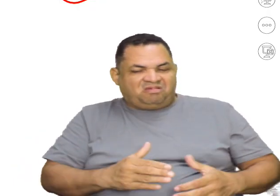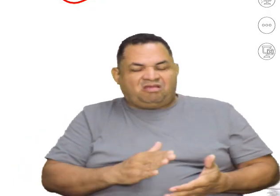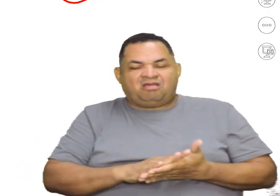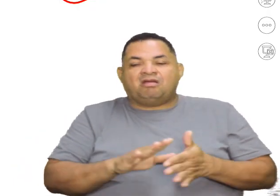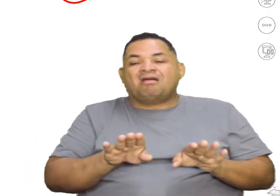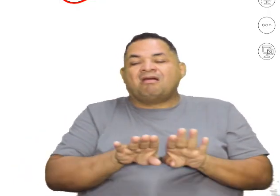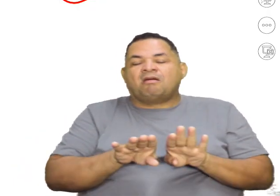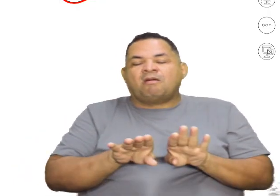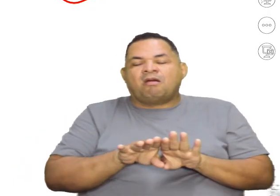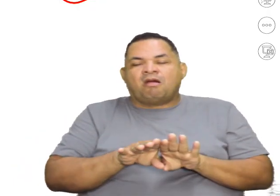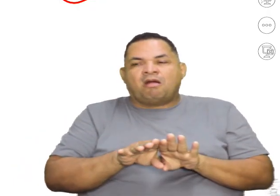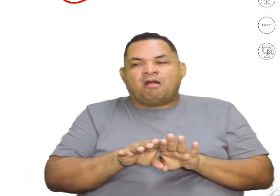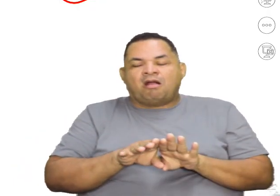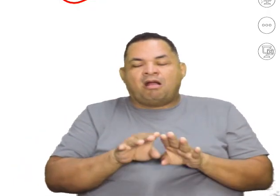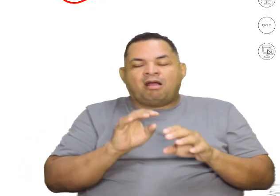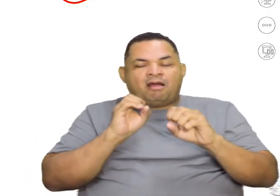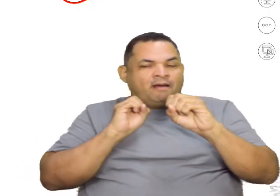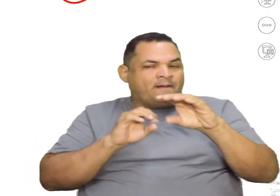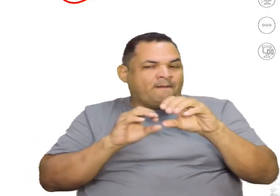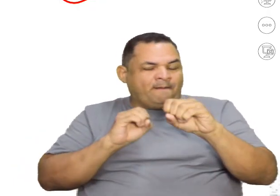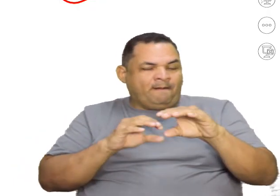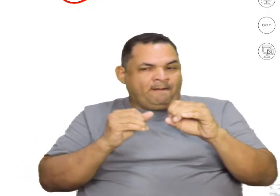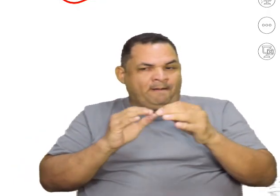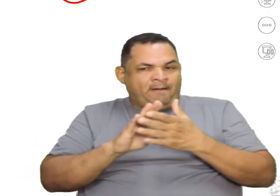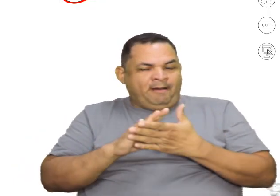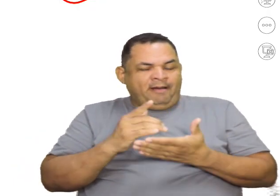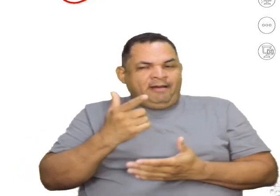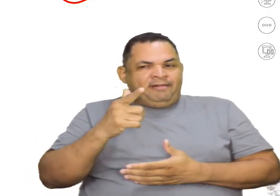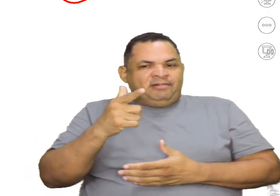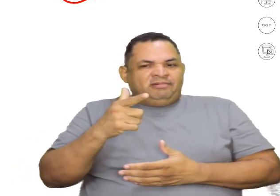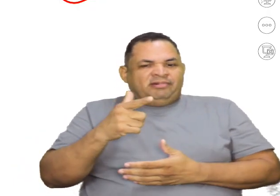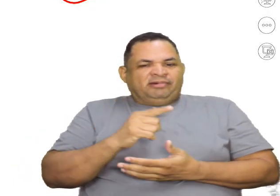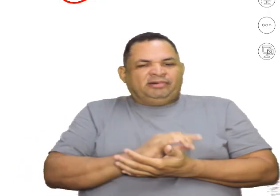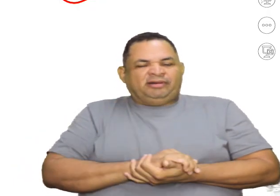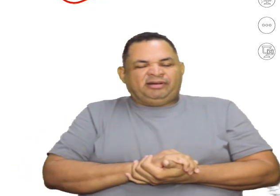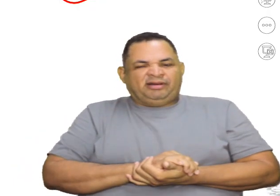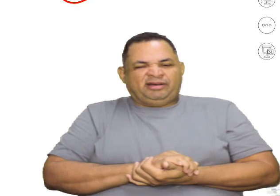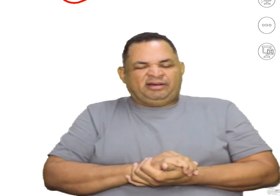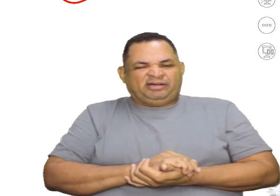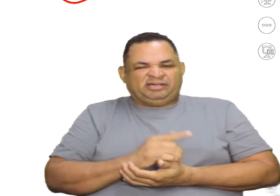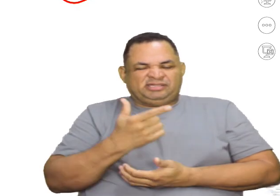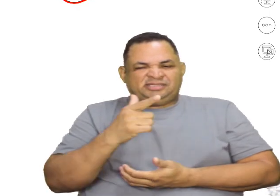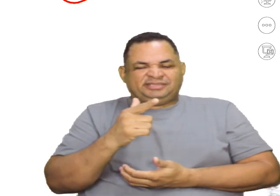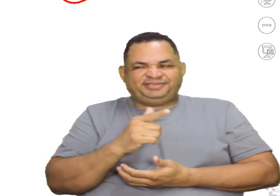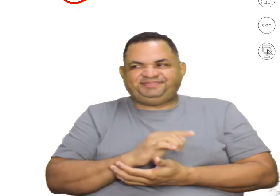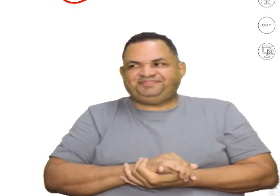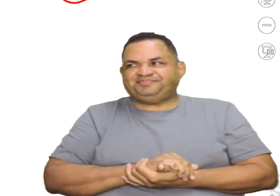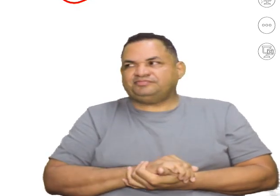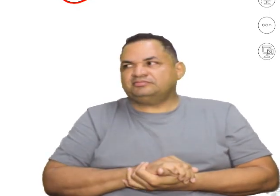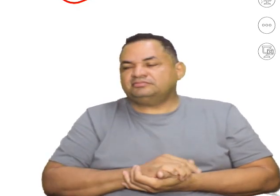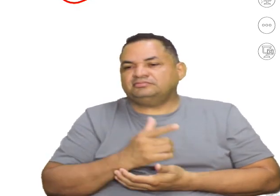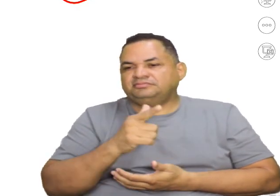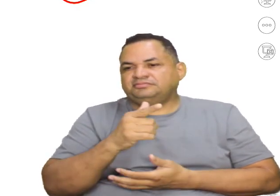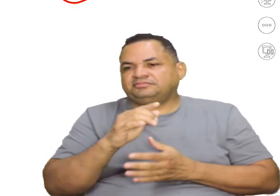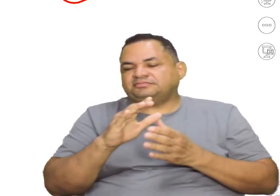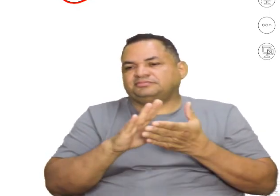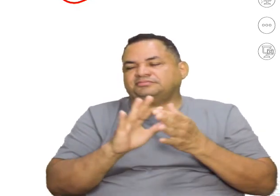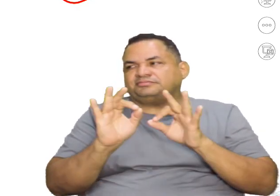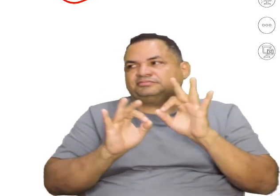E uma educação e não possuem, não têm pela